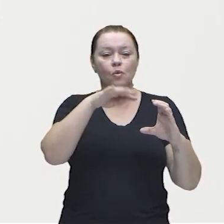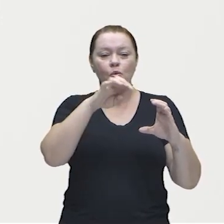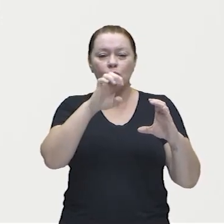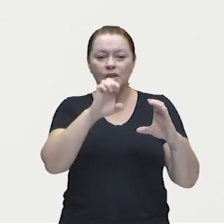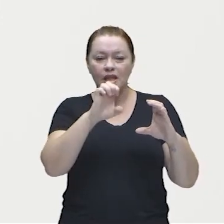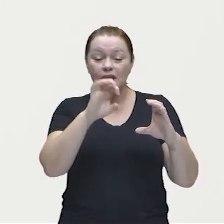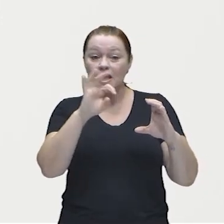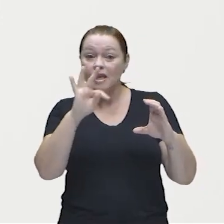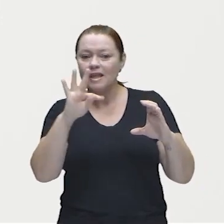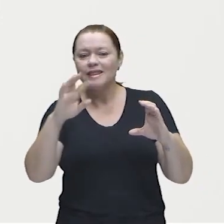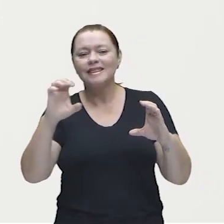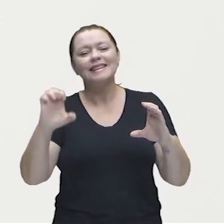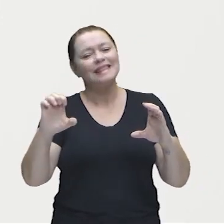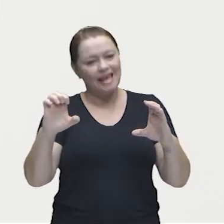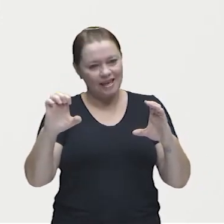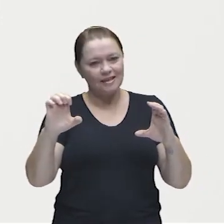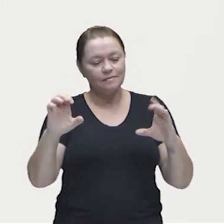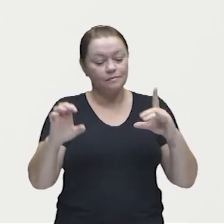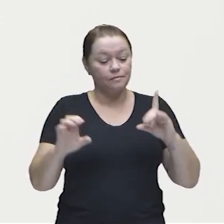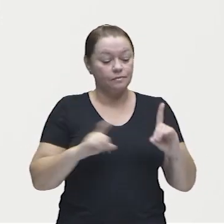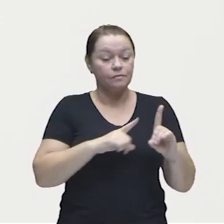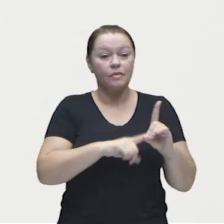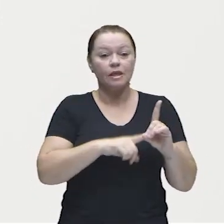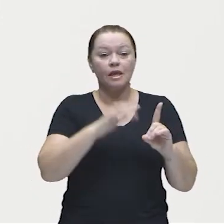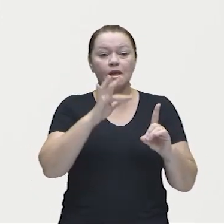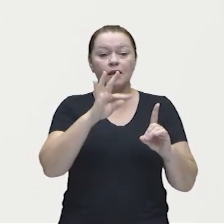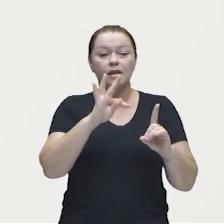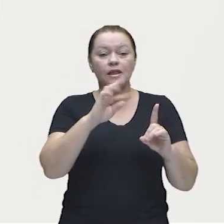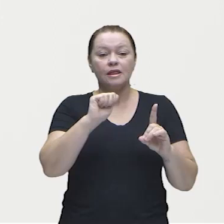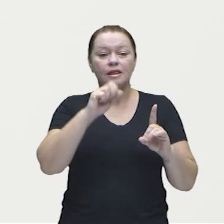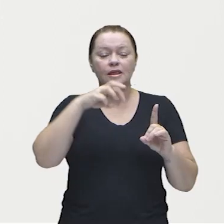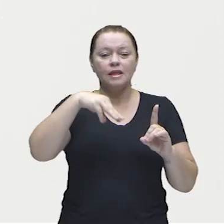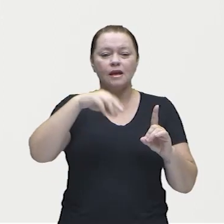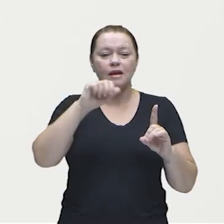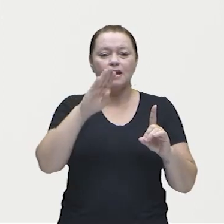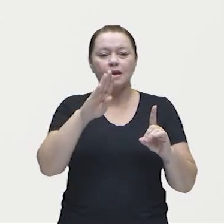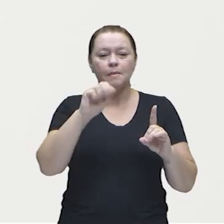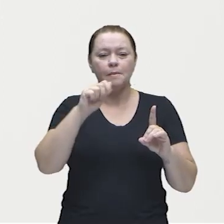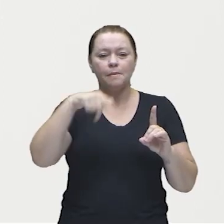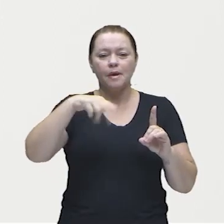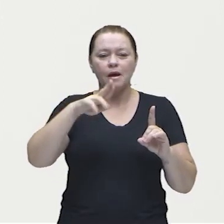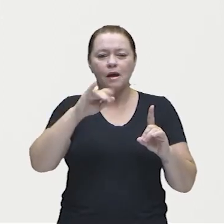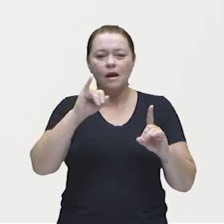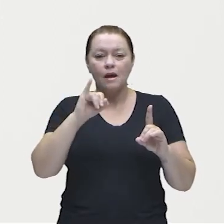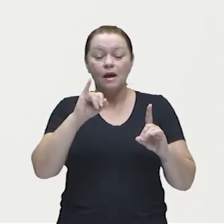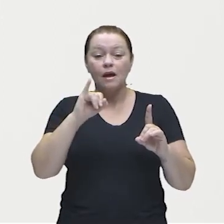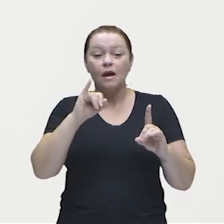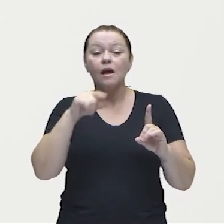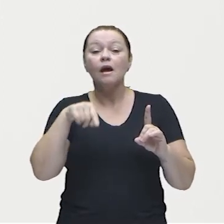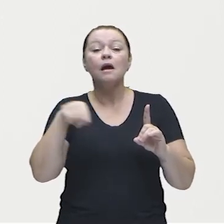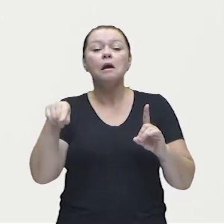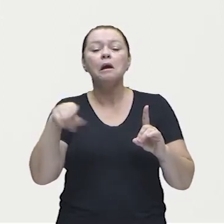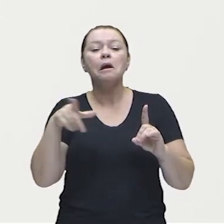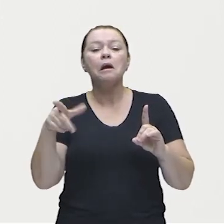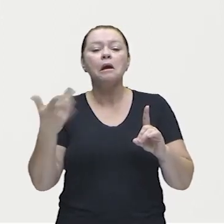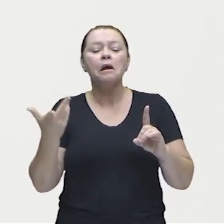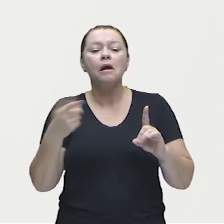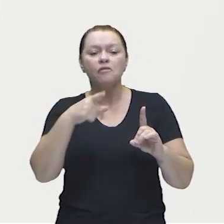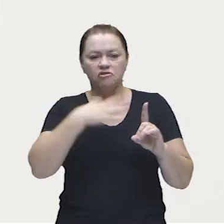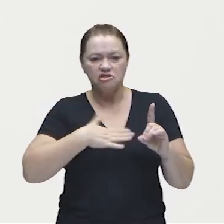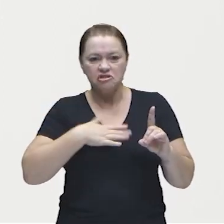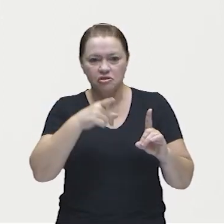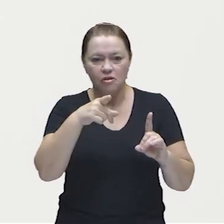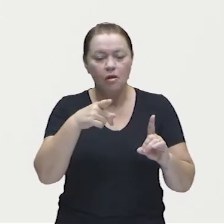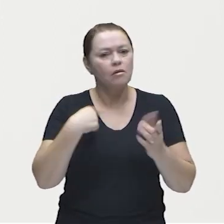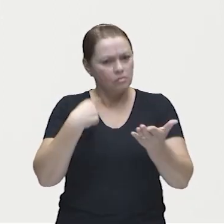Sabonete, não é isso? E depois, tambaqui. Quem gosta de tambaqui? Eu amo. Tá bom de vocês me convidarem aí para me almoçar aí na